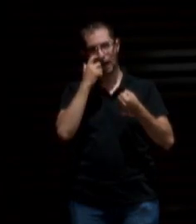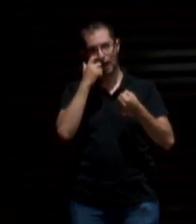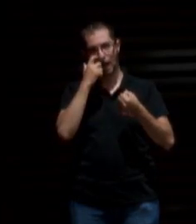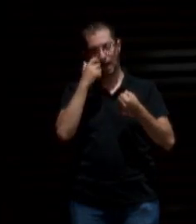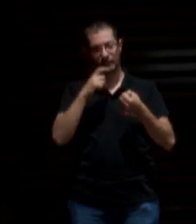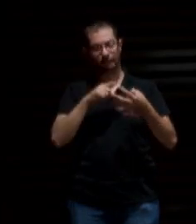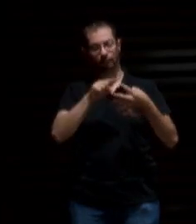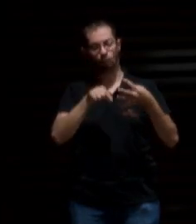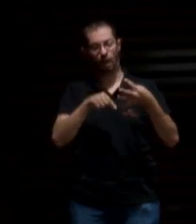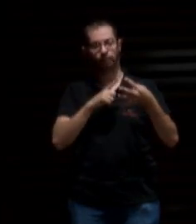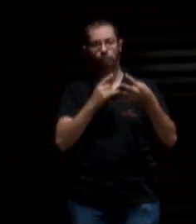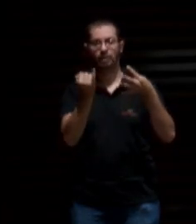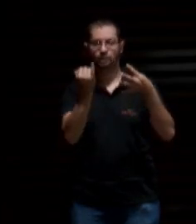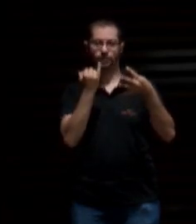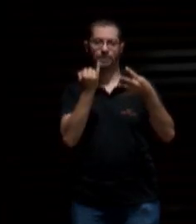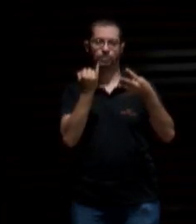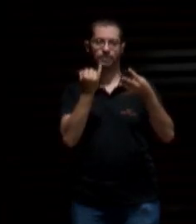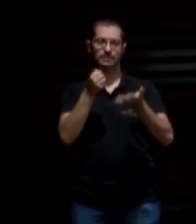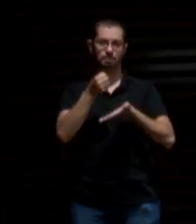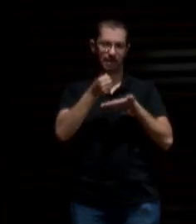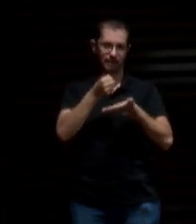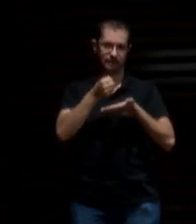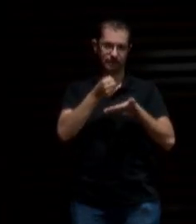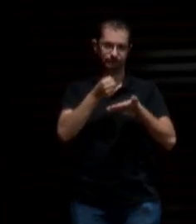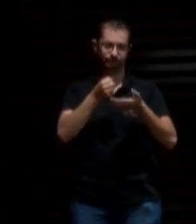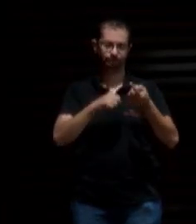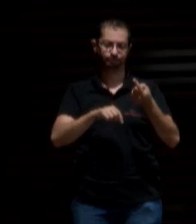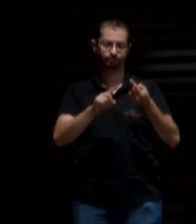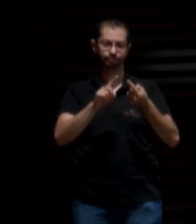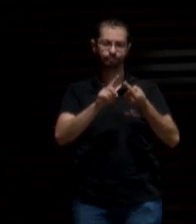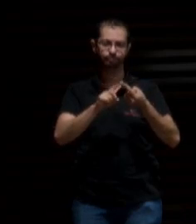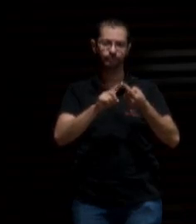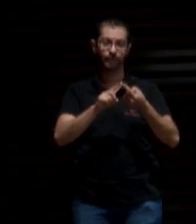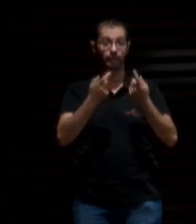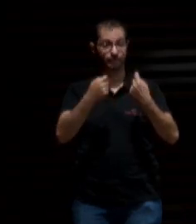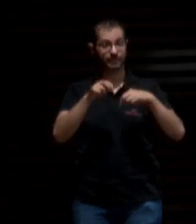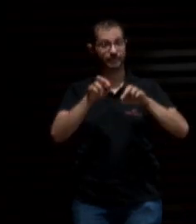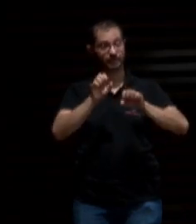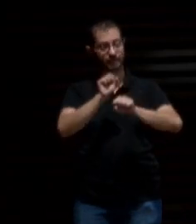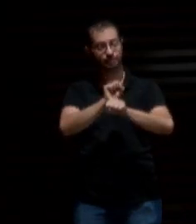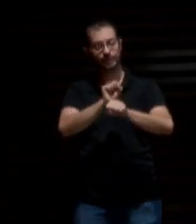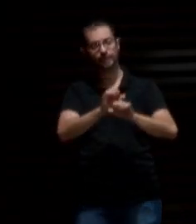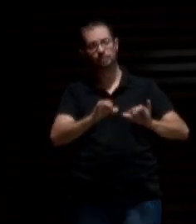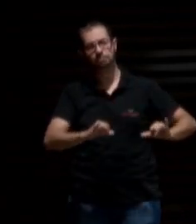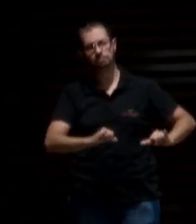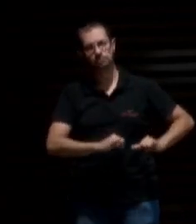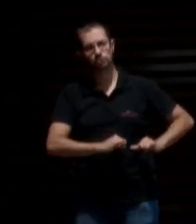instruções principais. A primeira delas, nós devemos esperar o sofrimento.